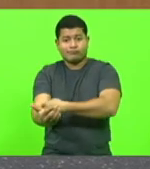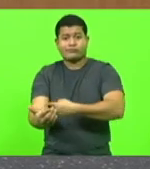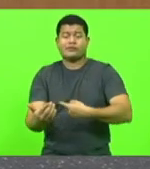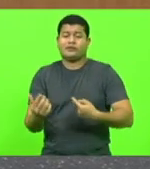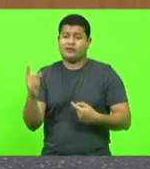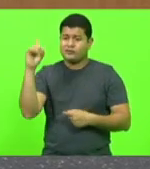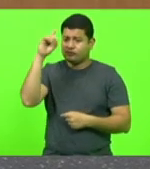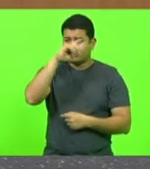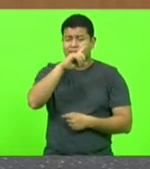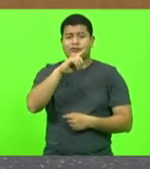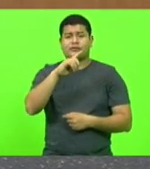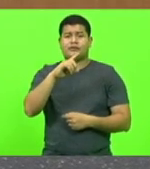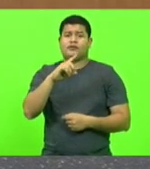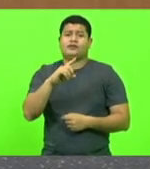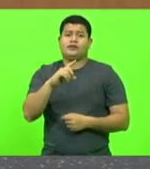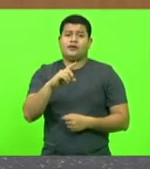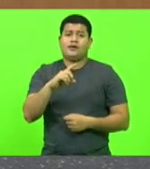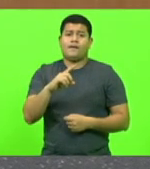desses pacientes,